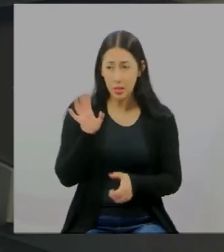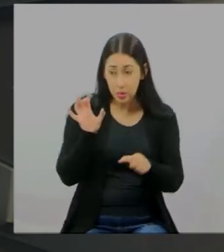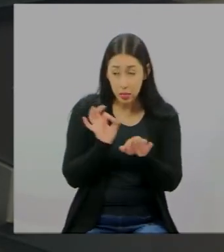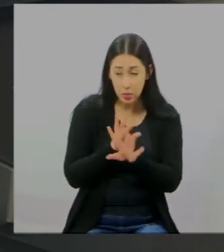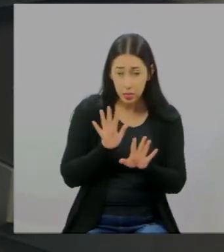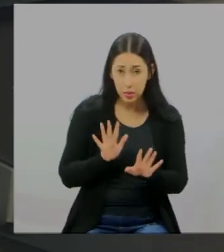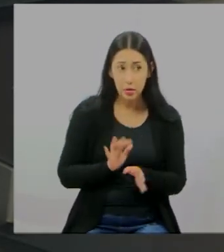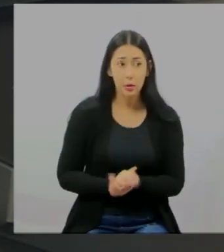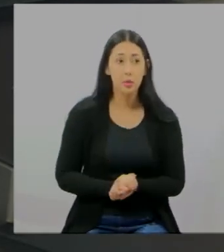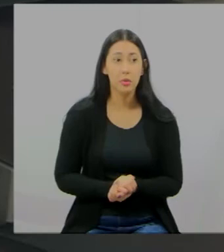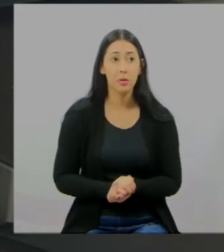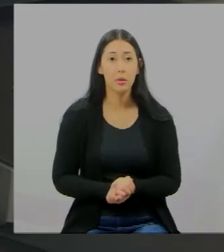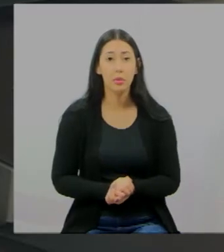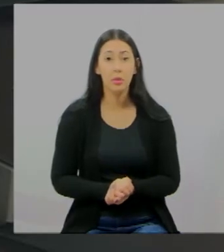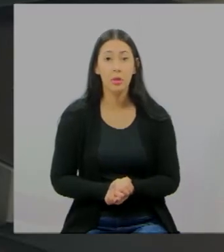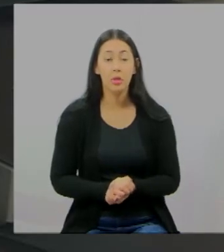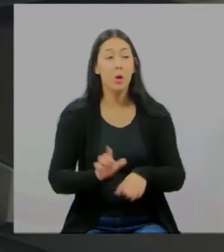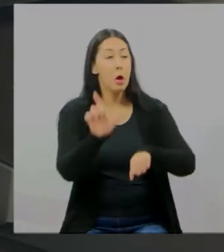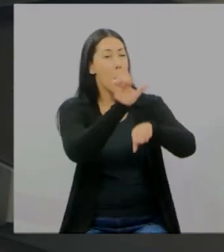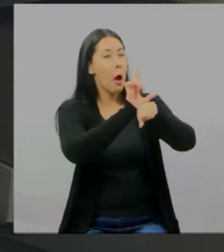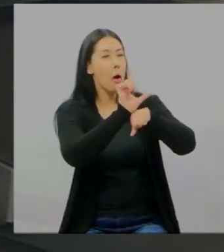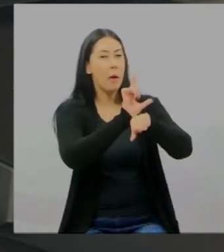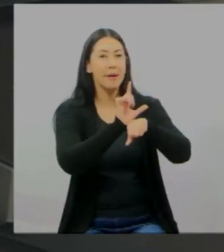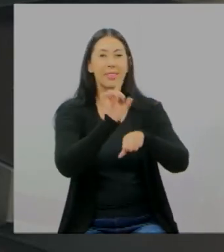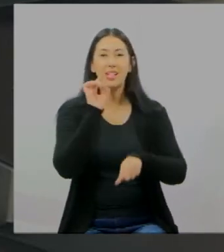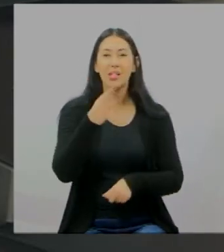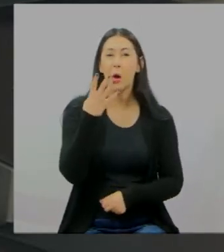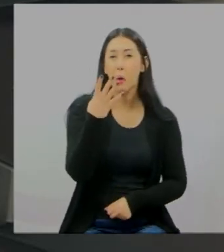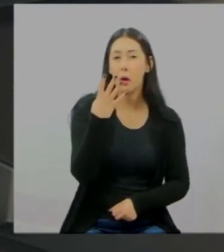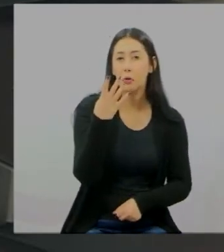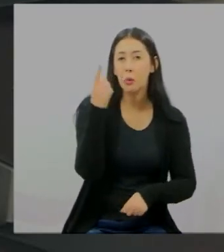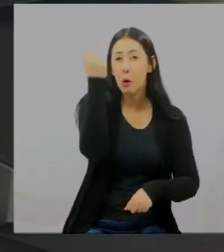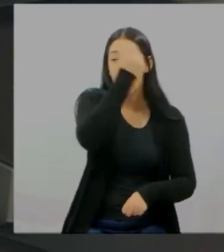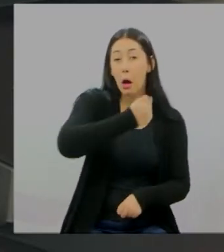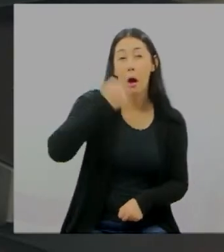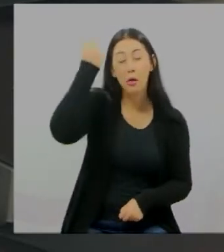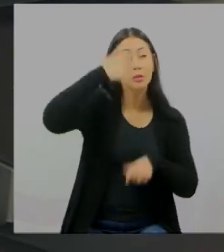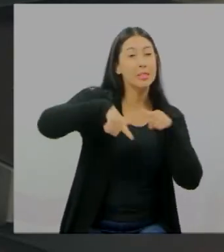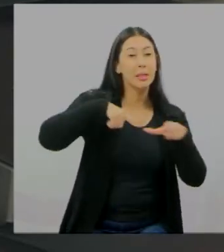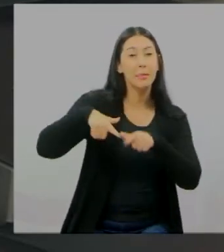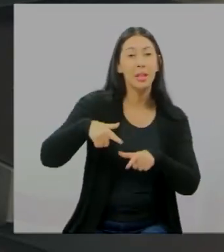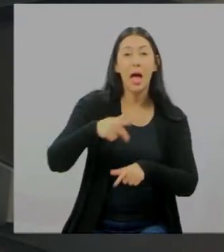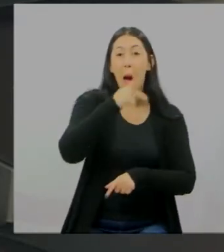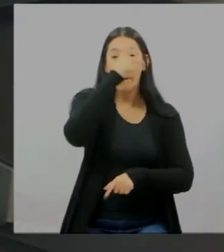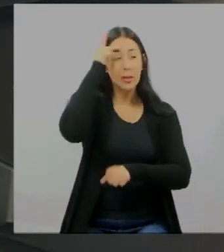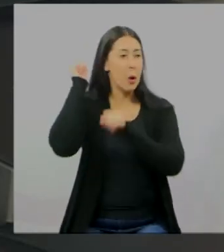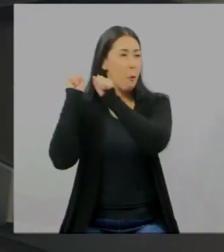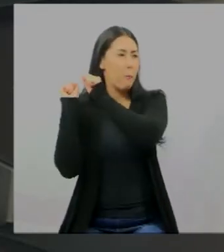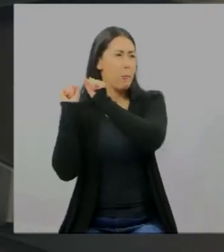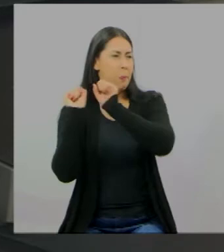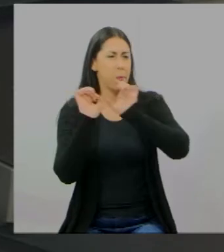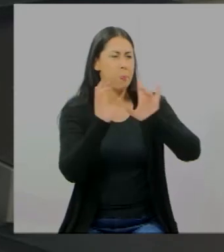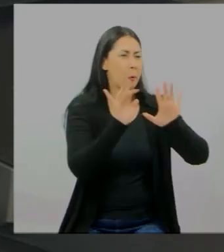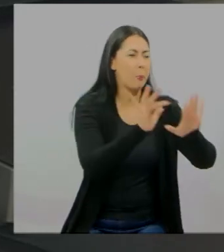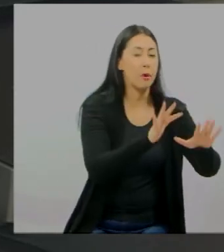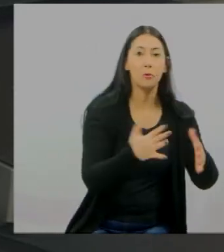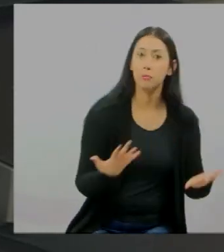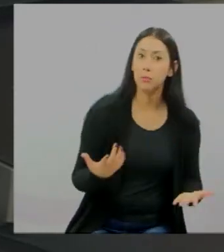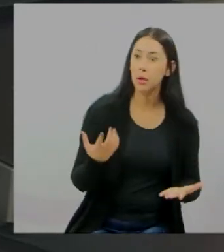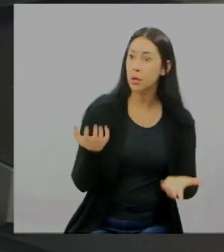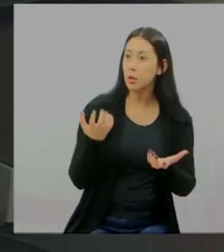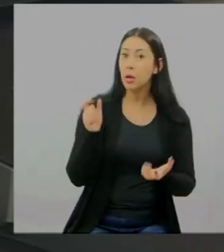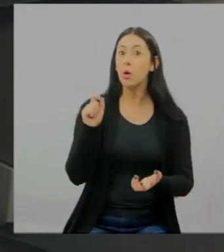senhor presidente, afunila o comércio em 4 horas de funcionamento, vai todo mundo no mesmo horário para a cidade. O que está querendo fazer? Está